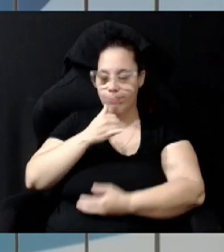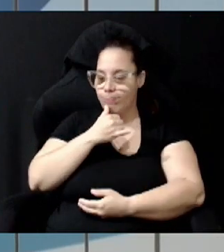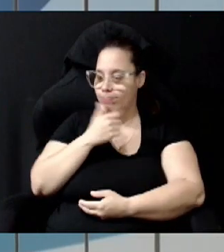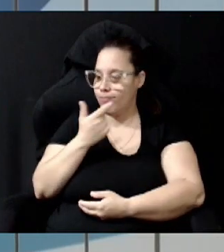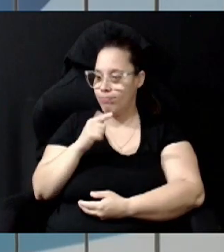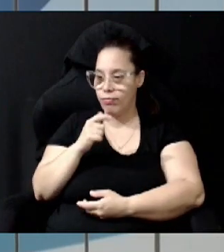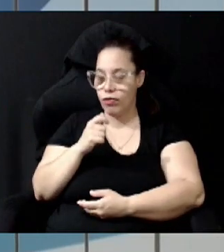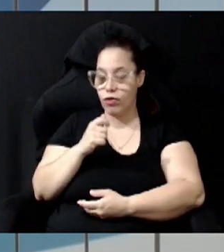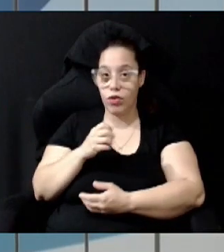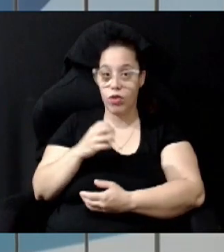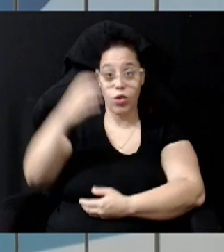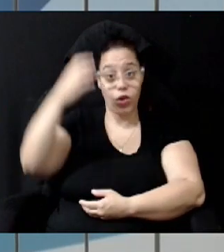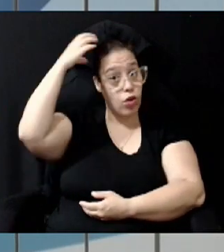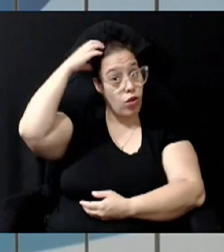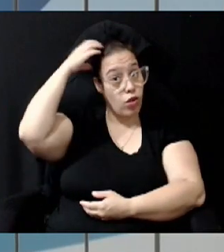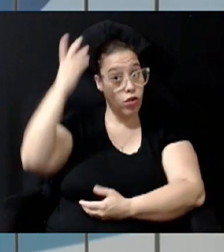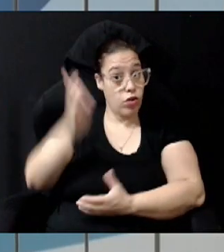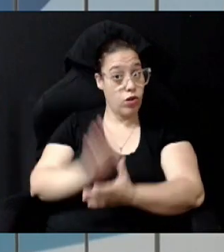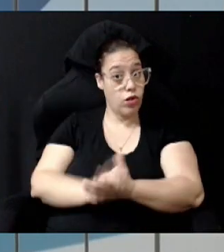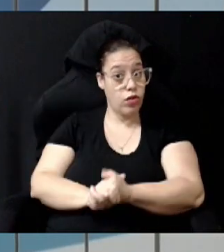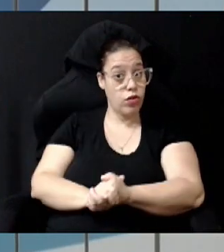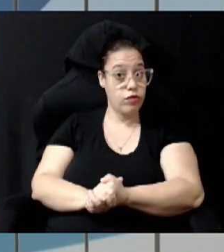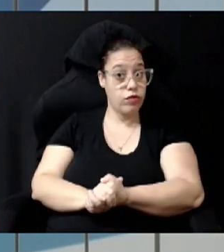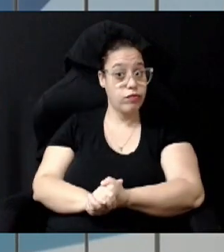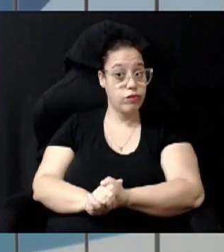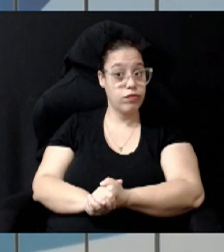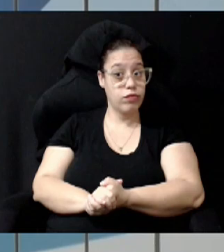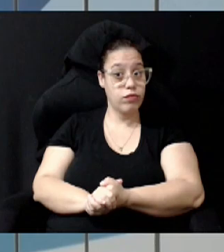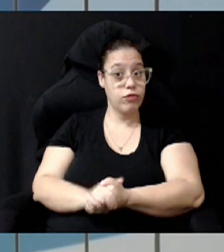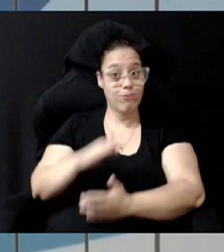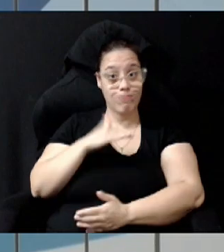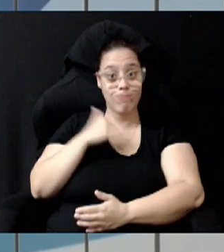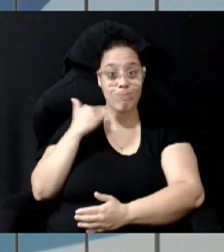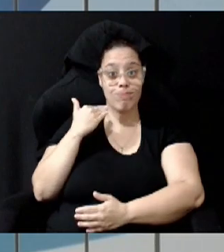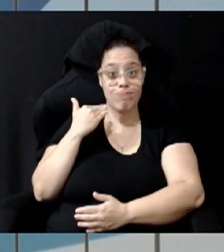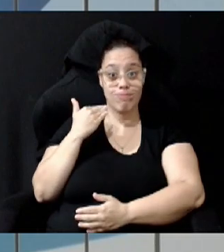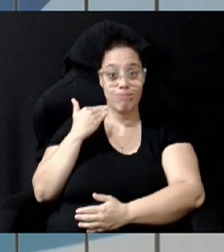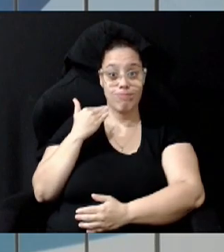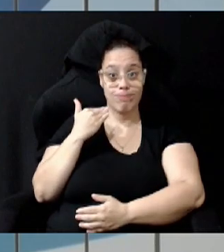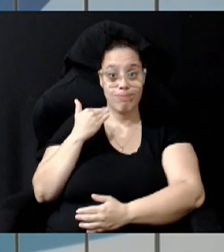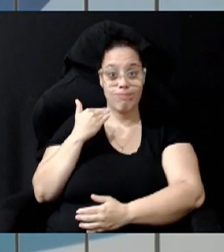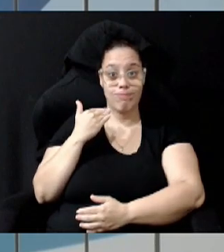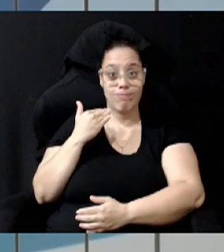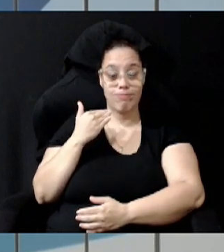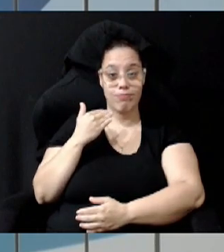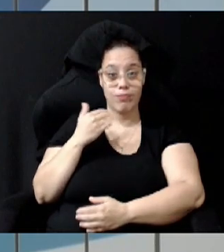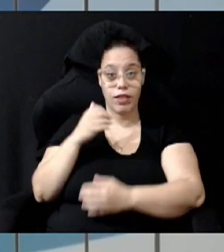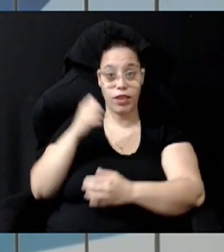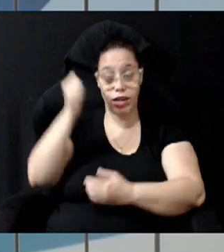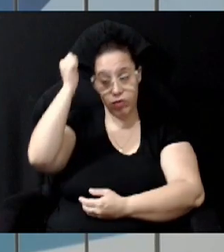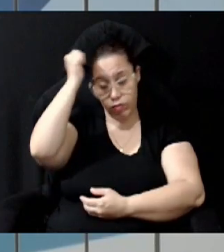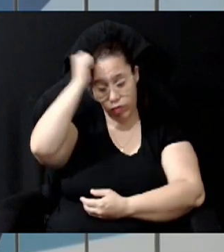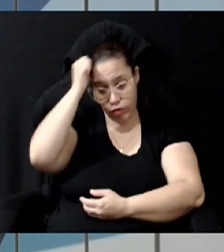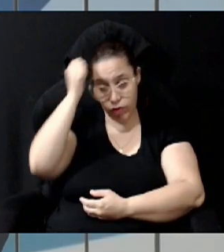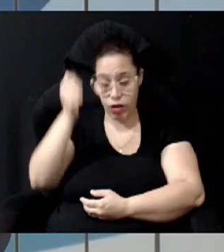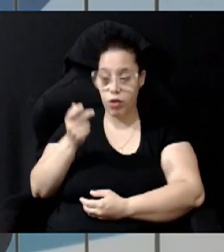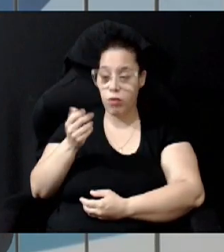relação a isso, mas deve fazer antes de morrer, porque a morte impedirá que ele se arrependa e peça desculpas ao Brasil.